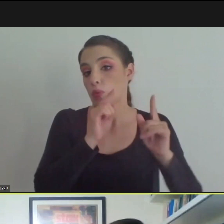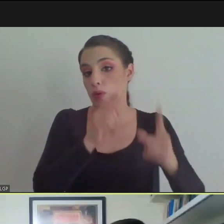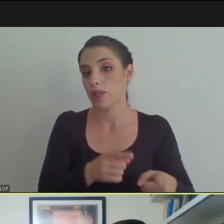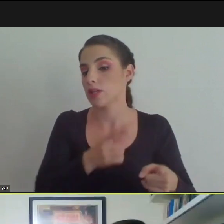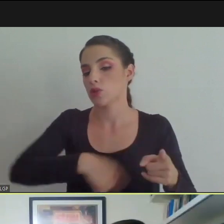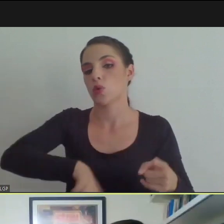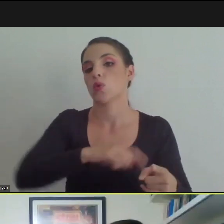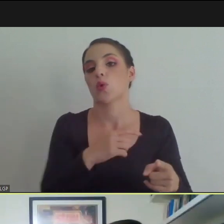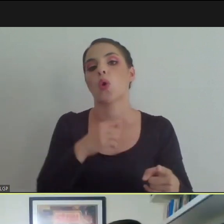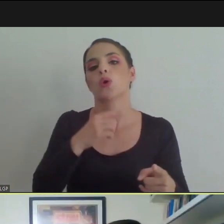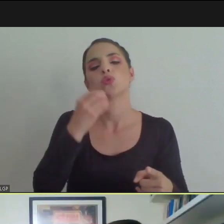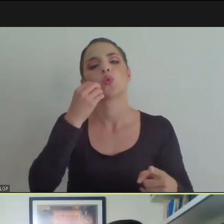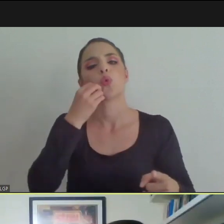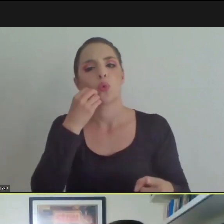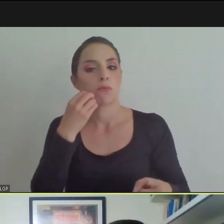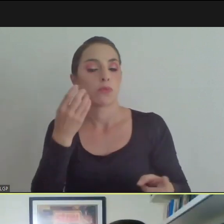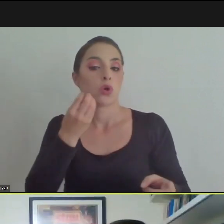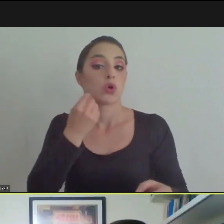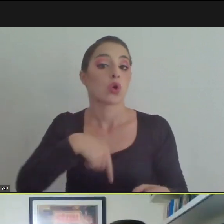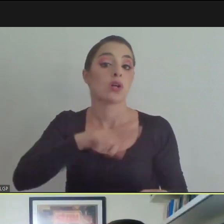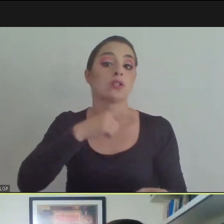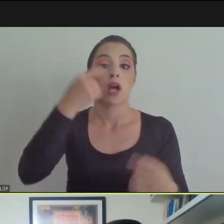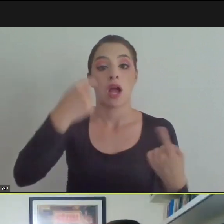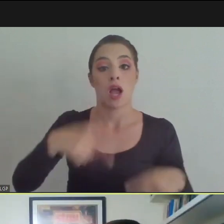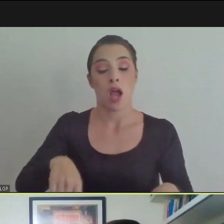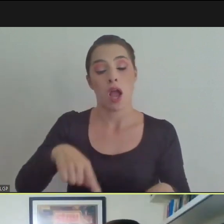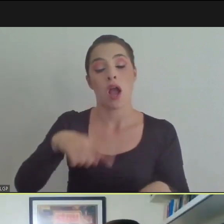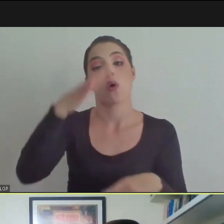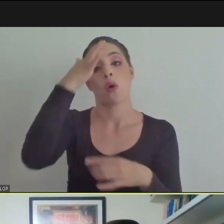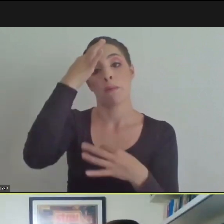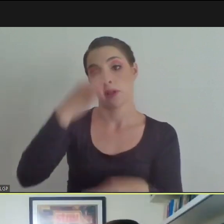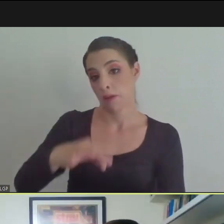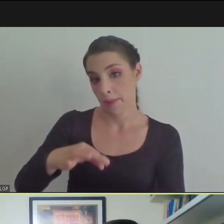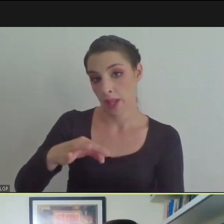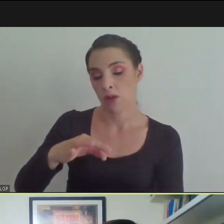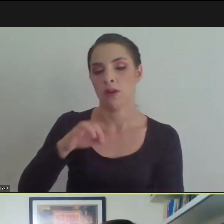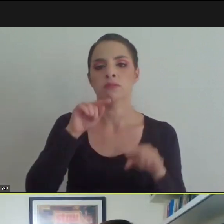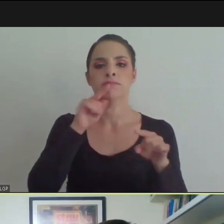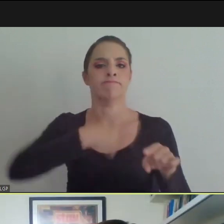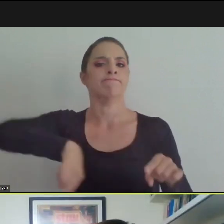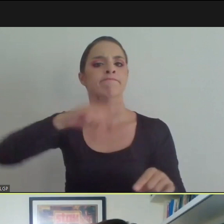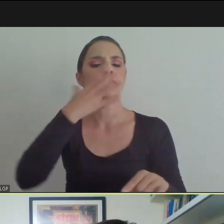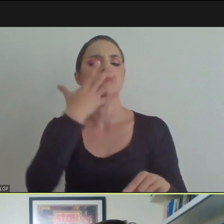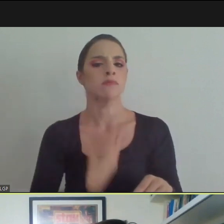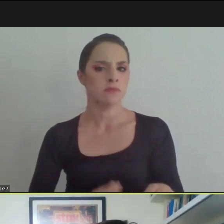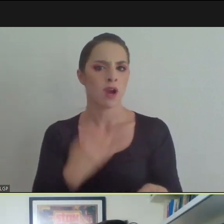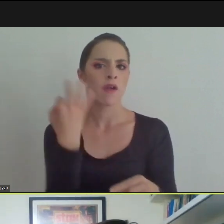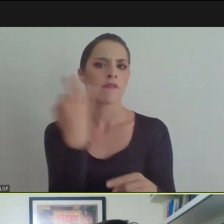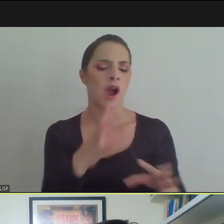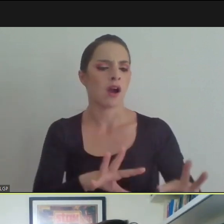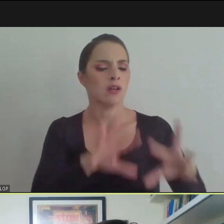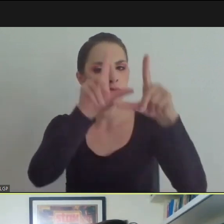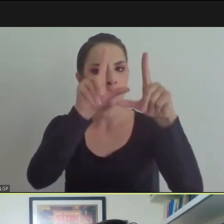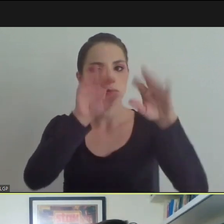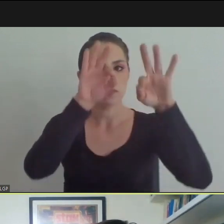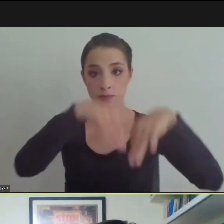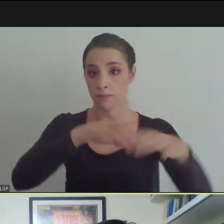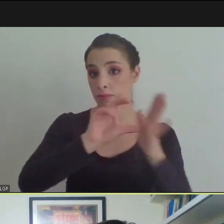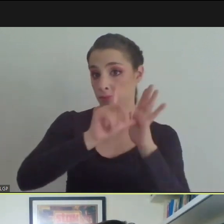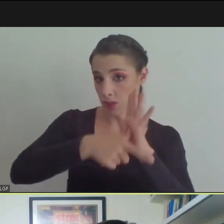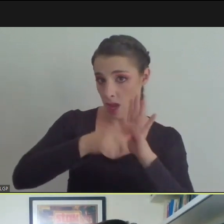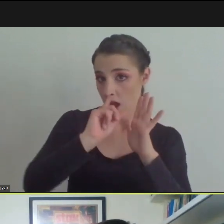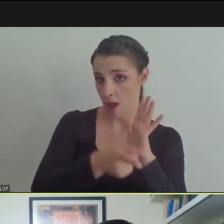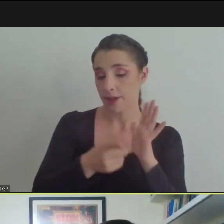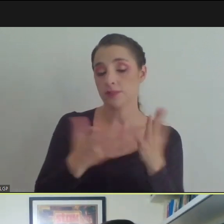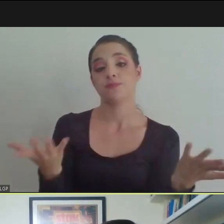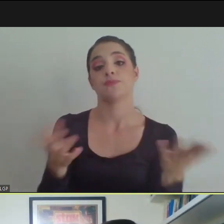série de comportamentos ou competências que a gente gostaria de ver desenvolvidos ao final dos projetos, né? Então,